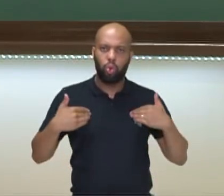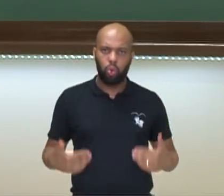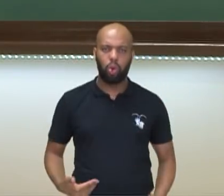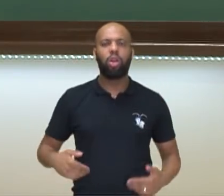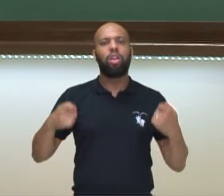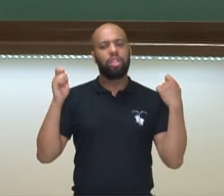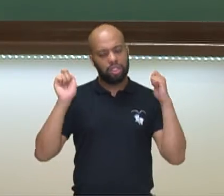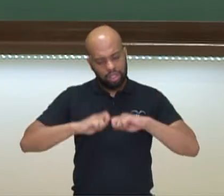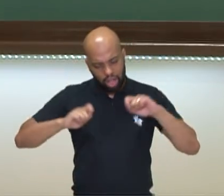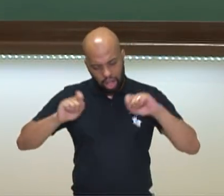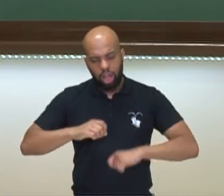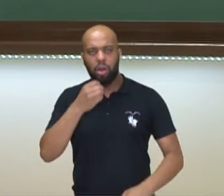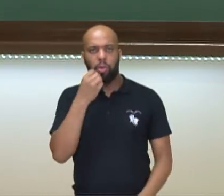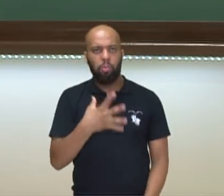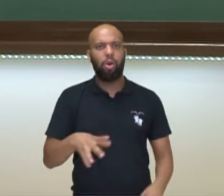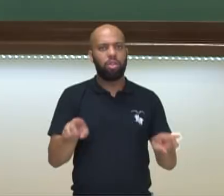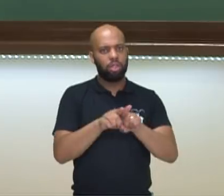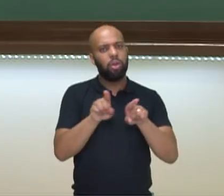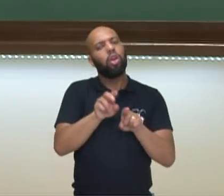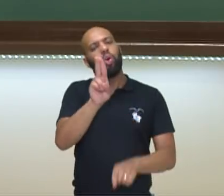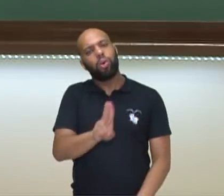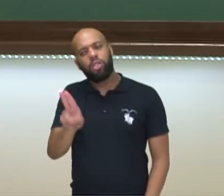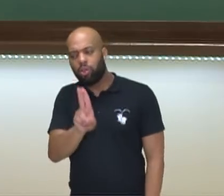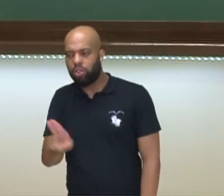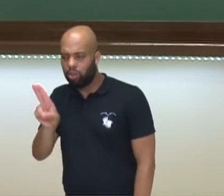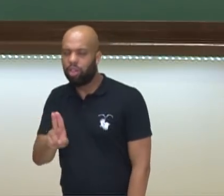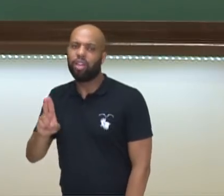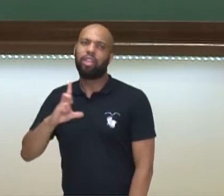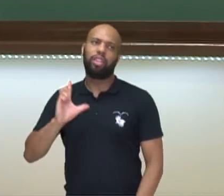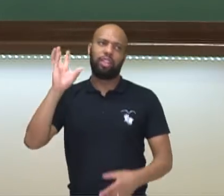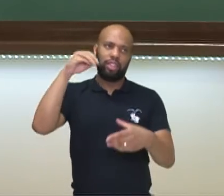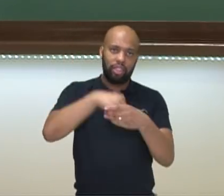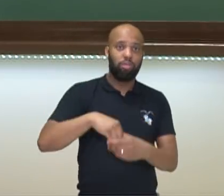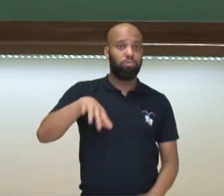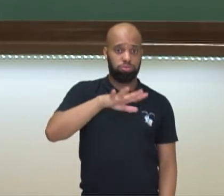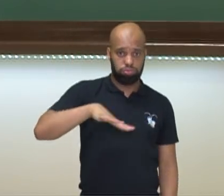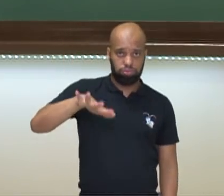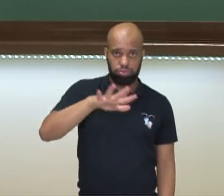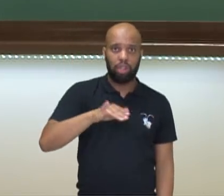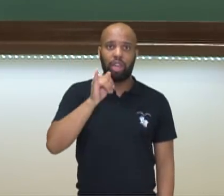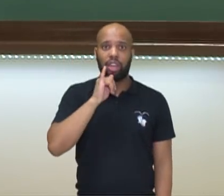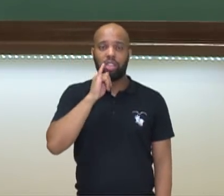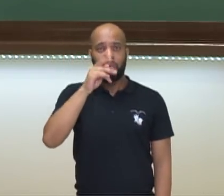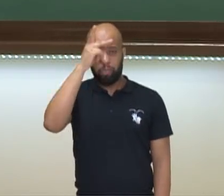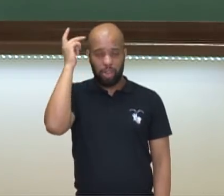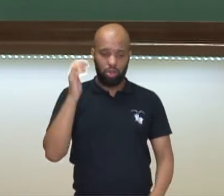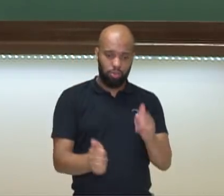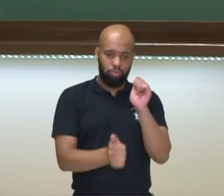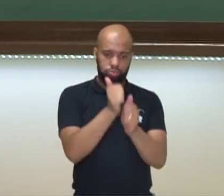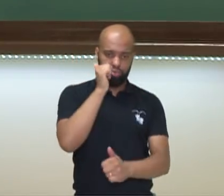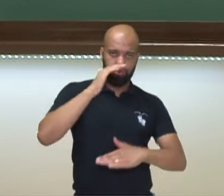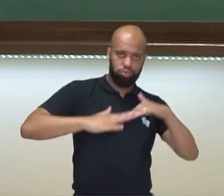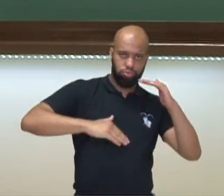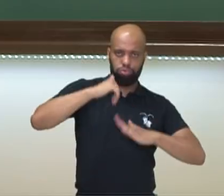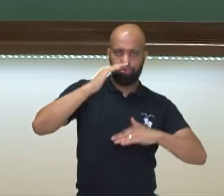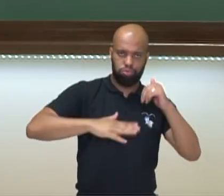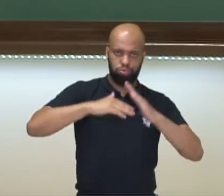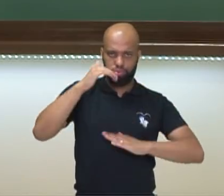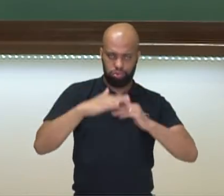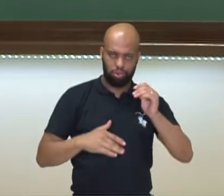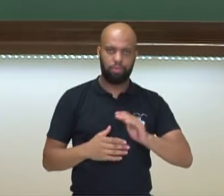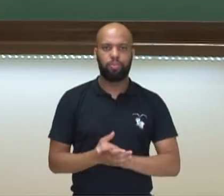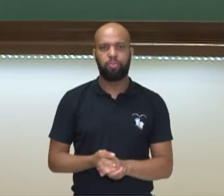podem ser muito bem explorados, né, por mesmo atletas de alto nível,